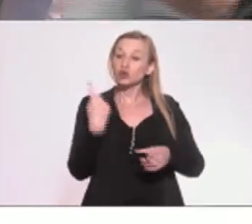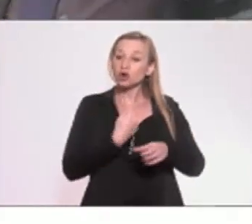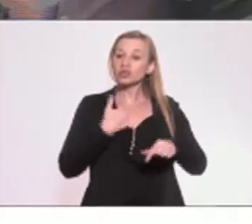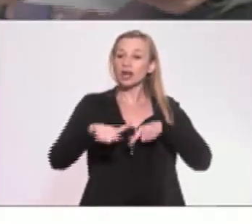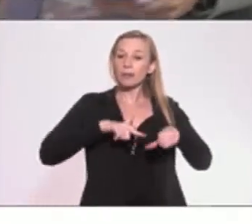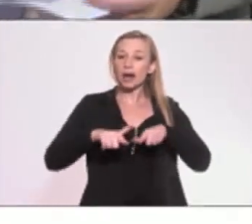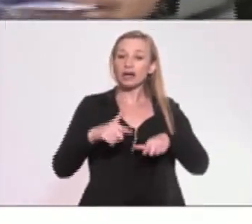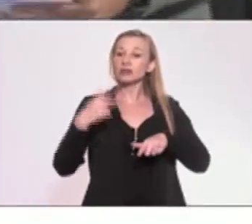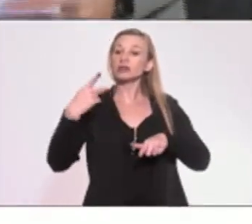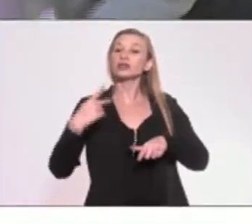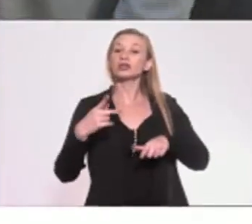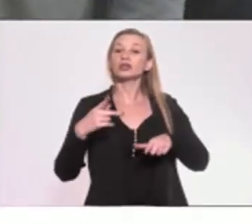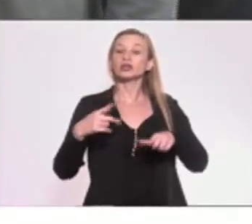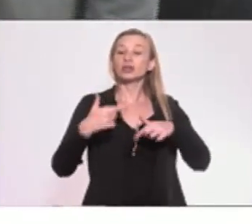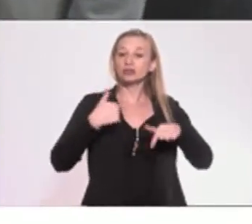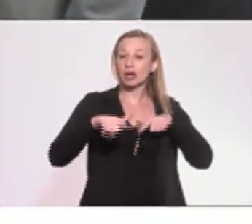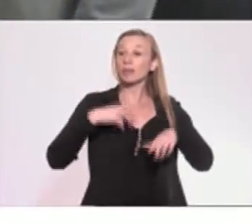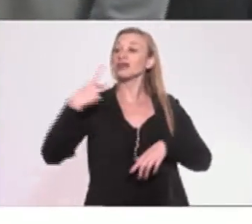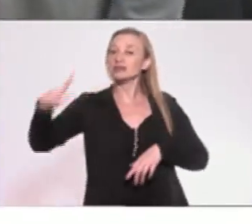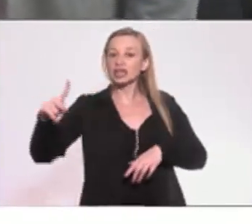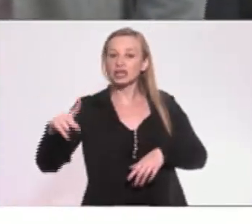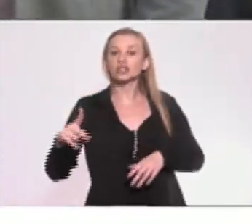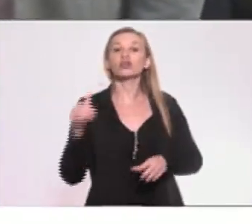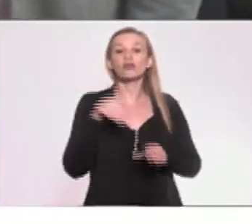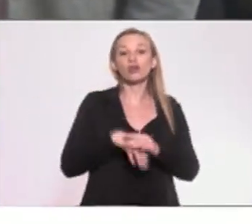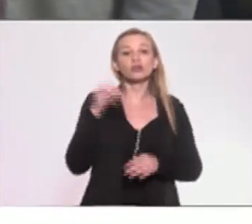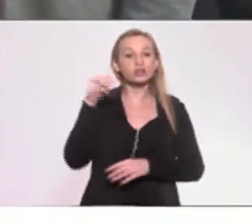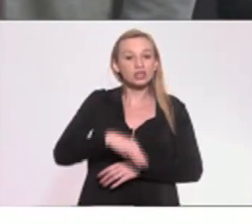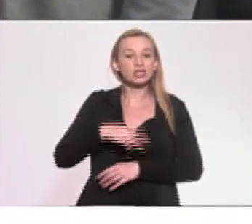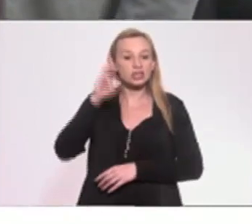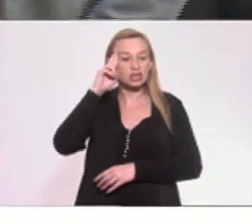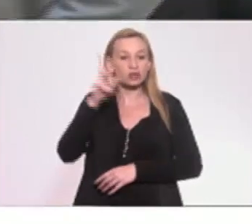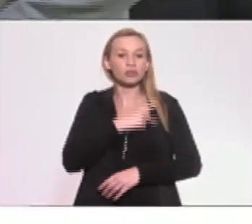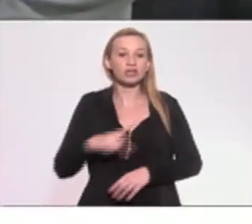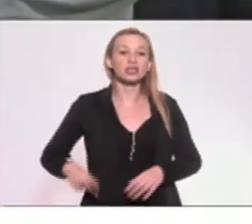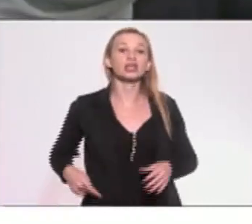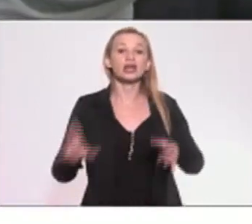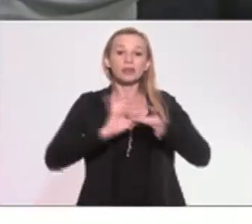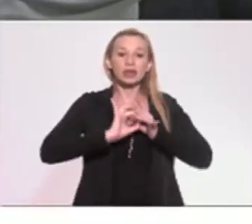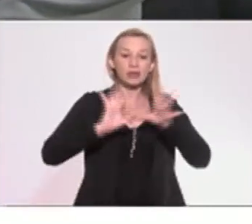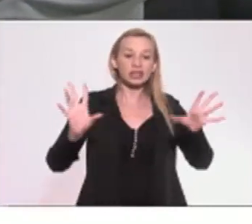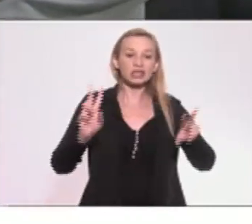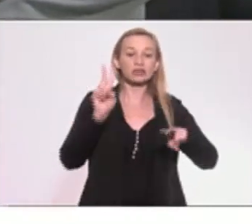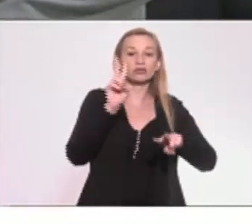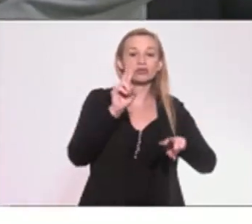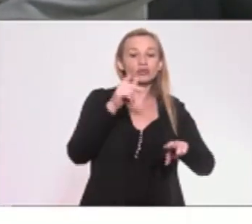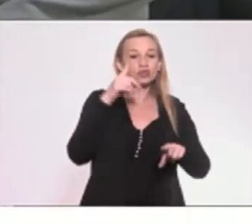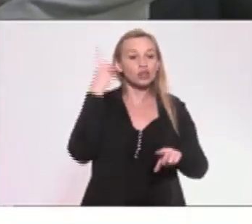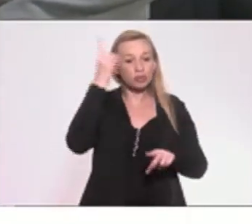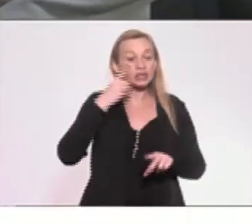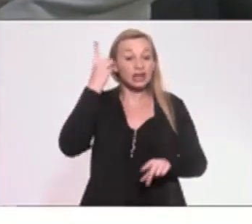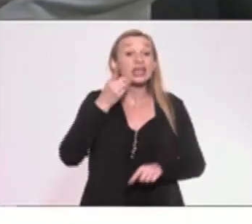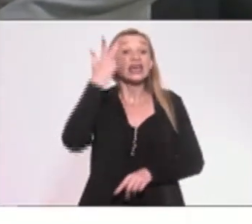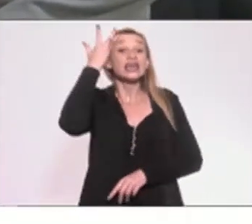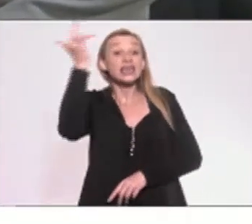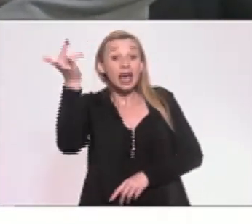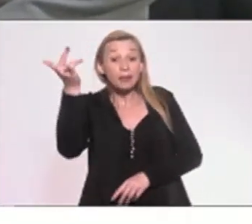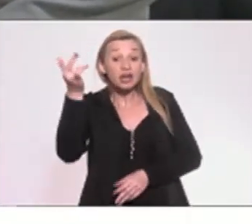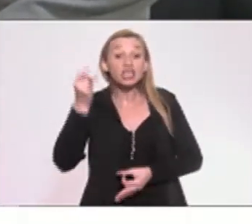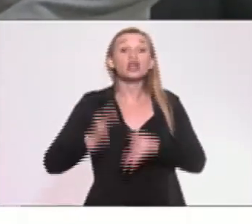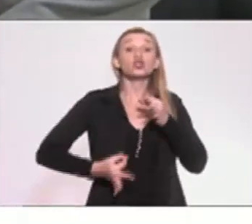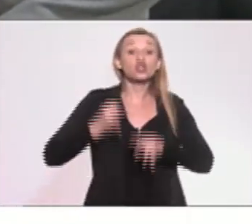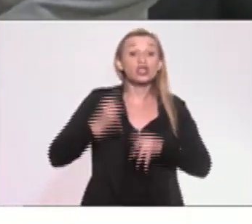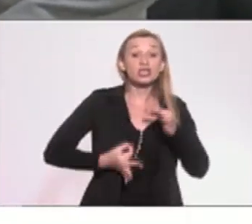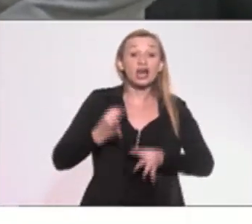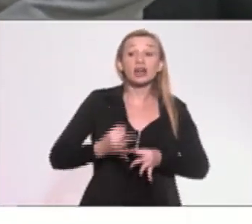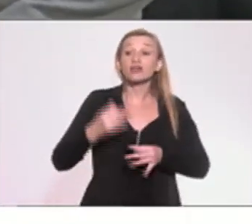papel deles. Voto pelo sim, senhor presidente, pela soltura dos deputados, e que amanhã o Judiciário faça